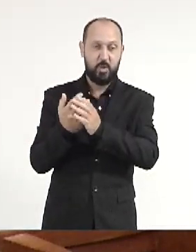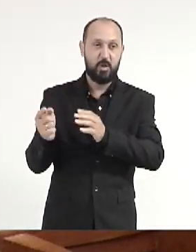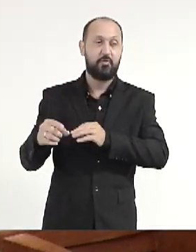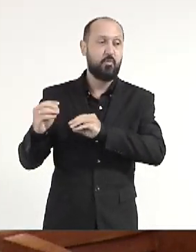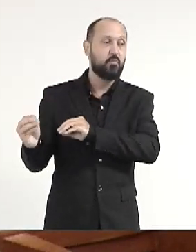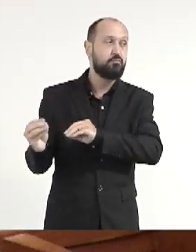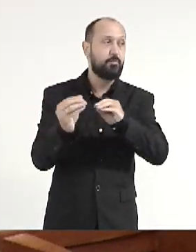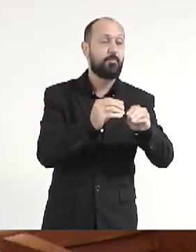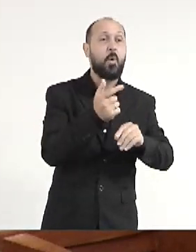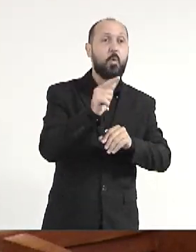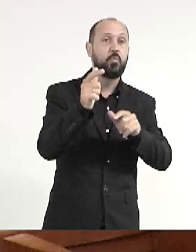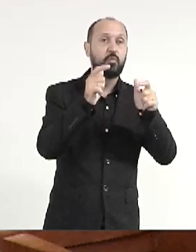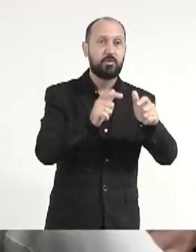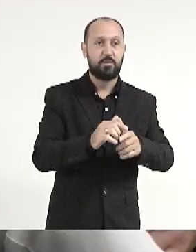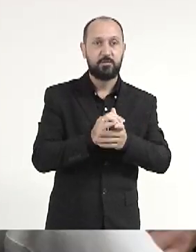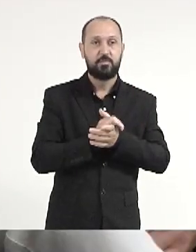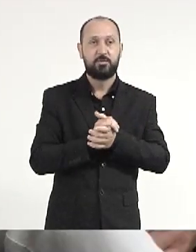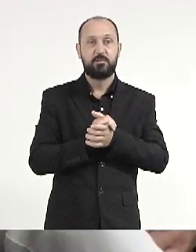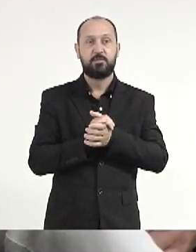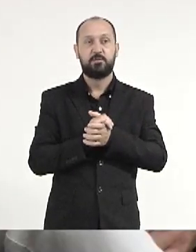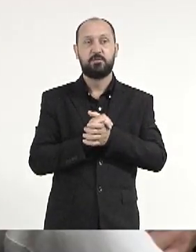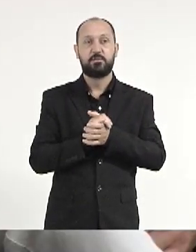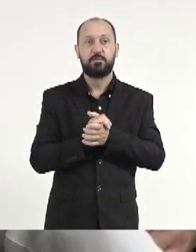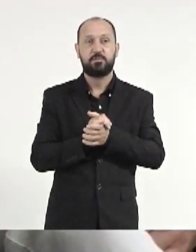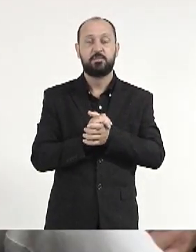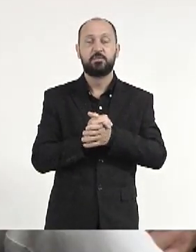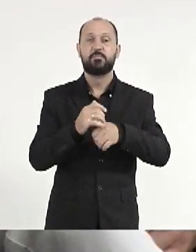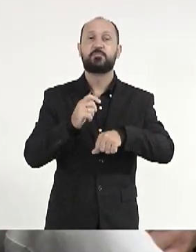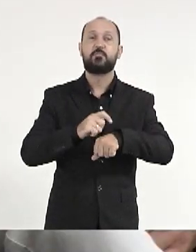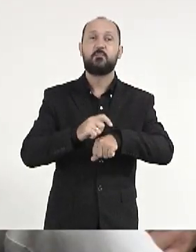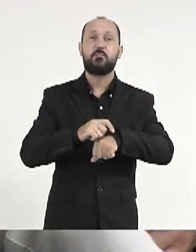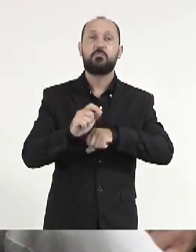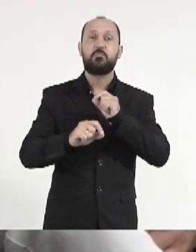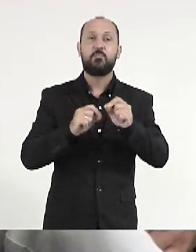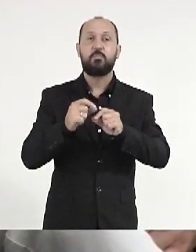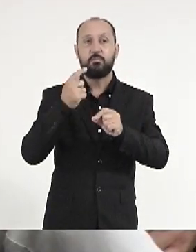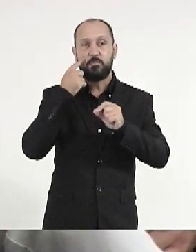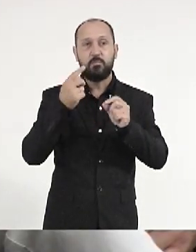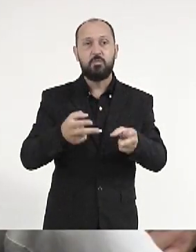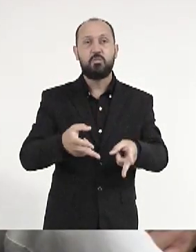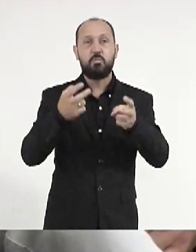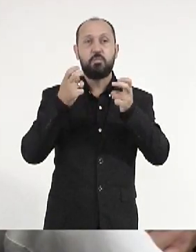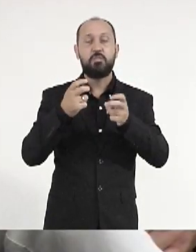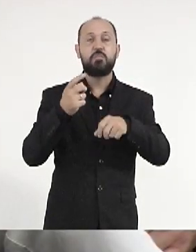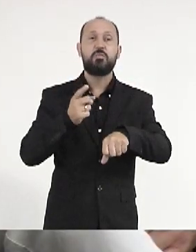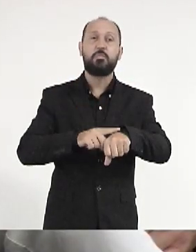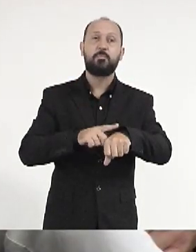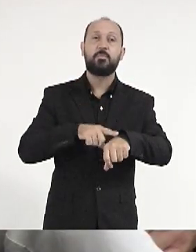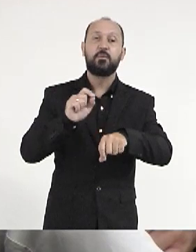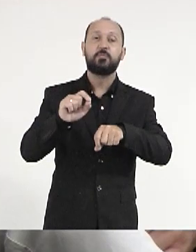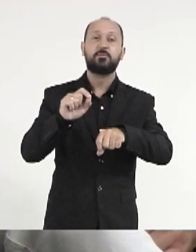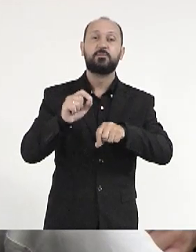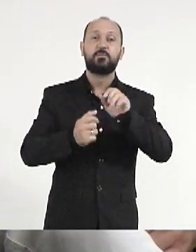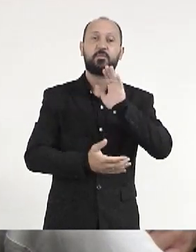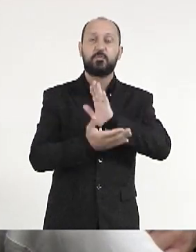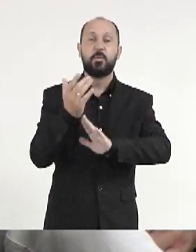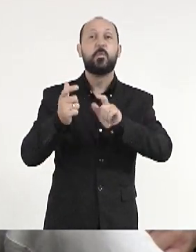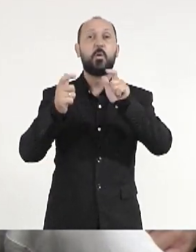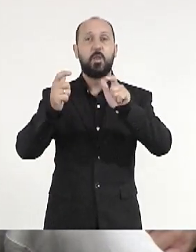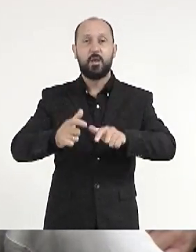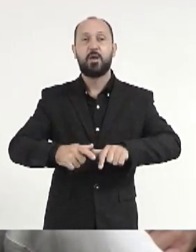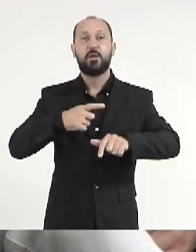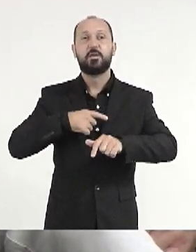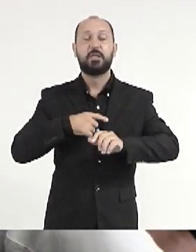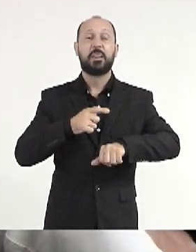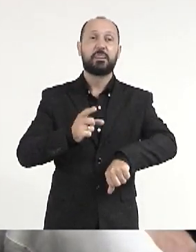outro lugar. E neste momento, elas perceberam, logo depois disso, foram para um refúgio